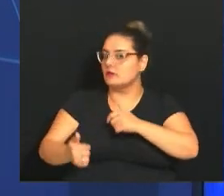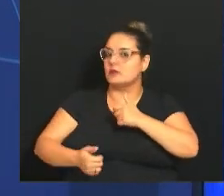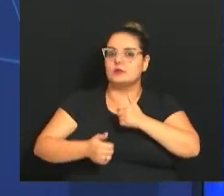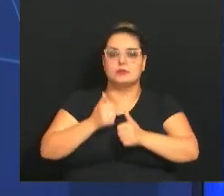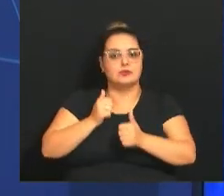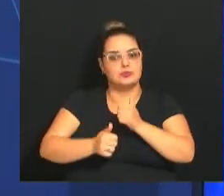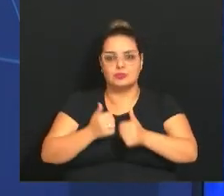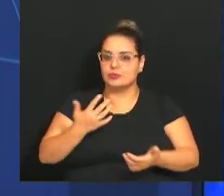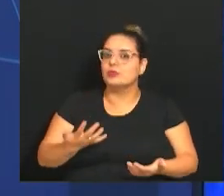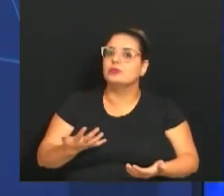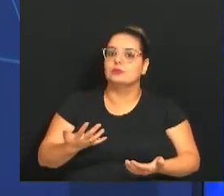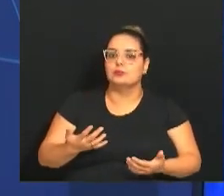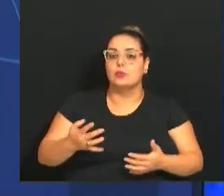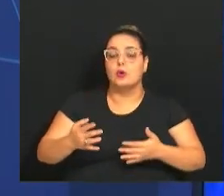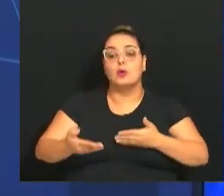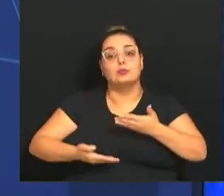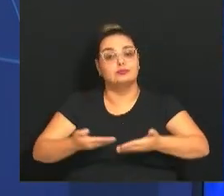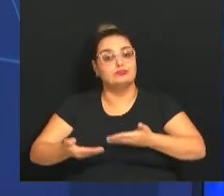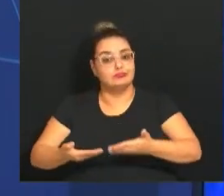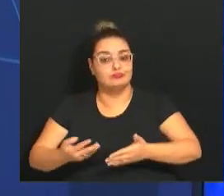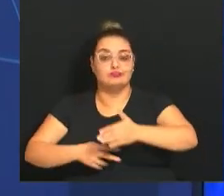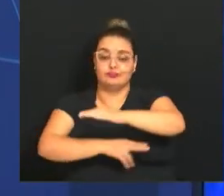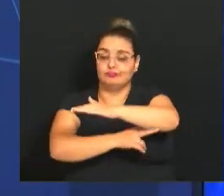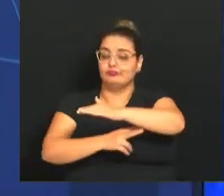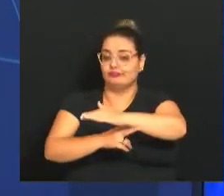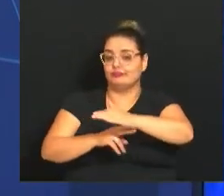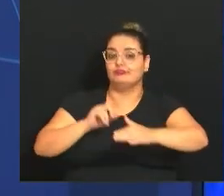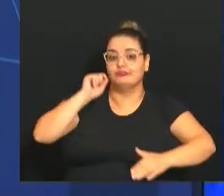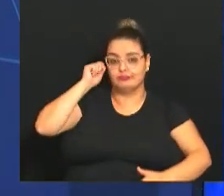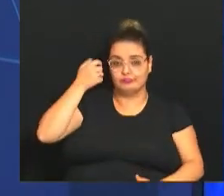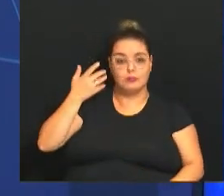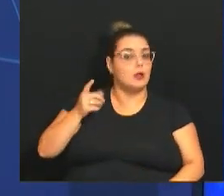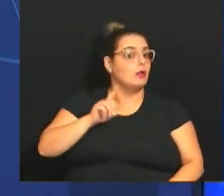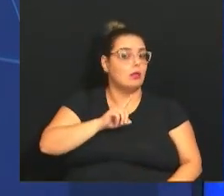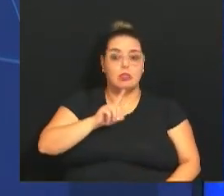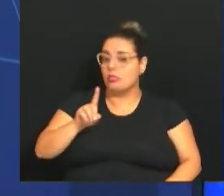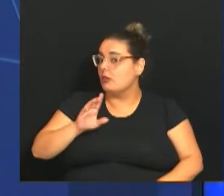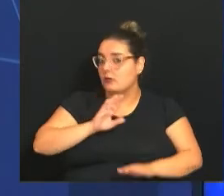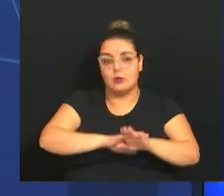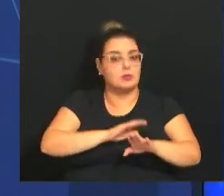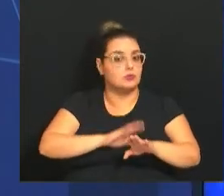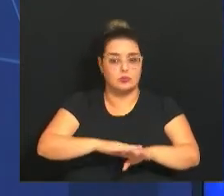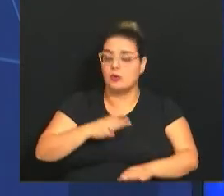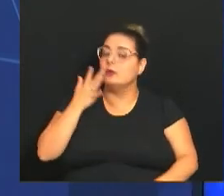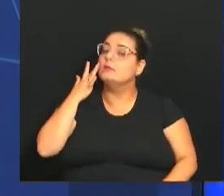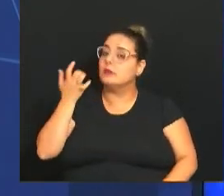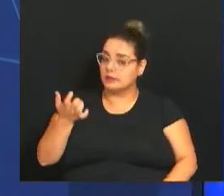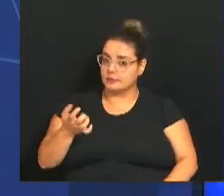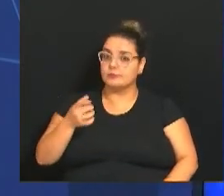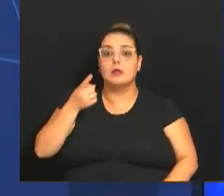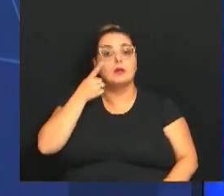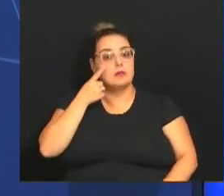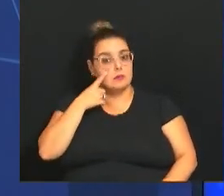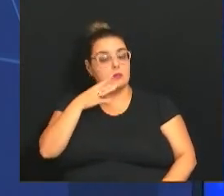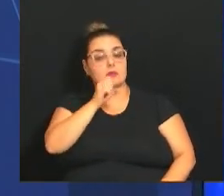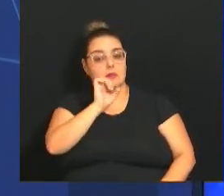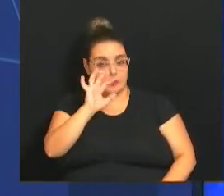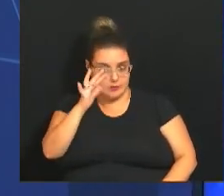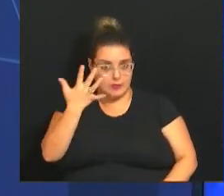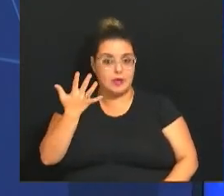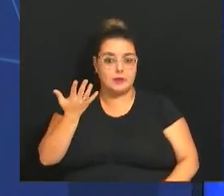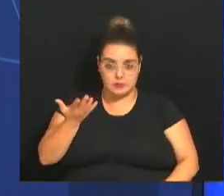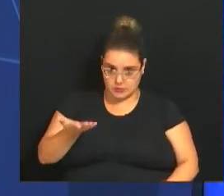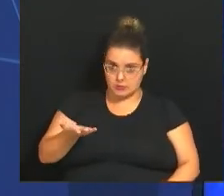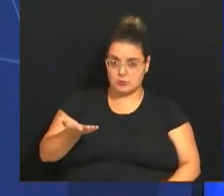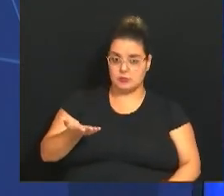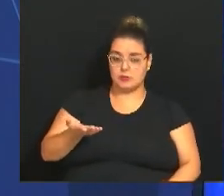o treinador pontepretano, o Luca não atua amanhã. Aí a gente confere no sábado se isso realmente vai acontecer.